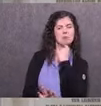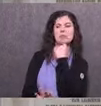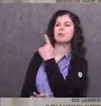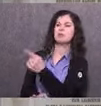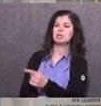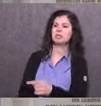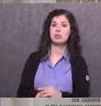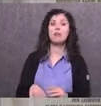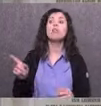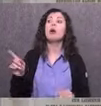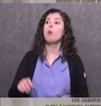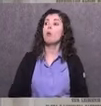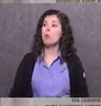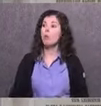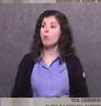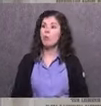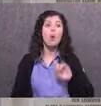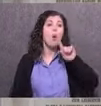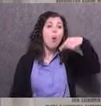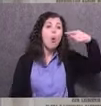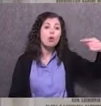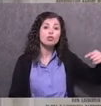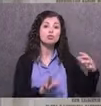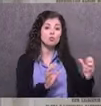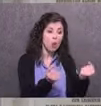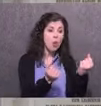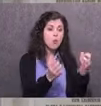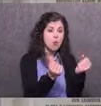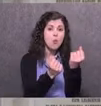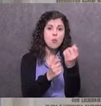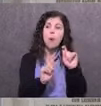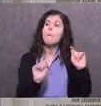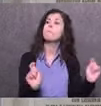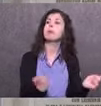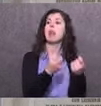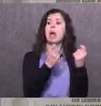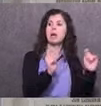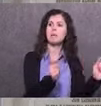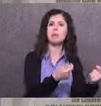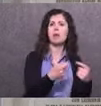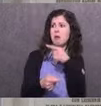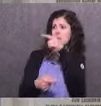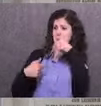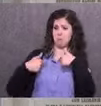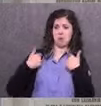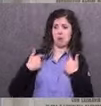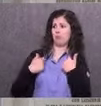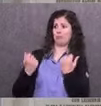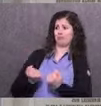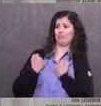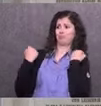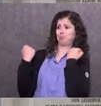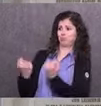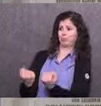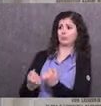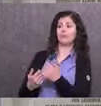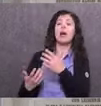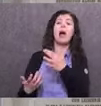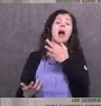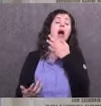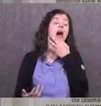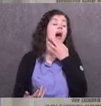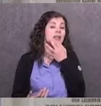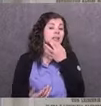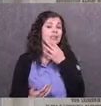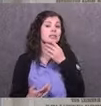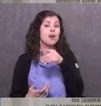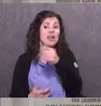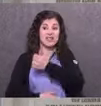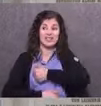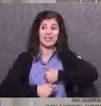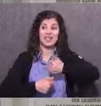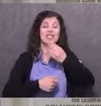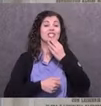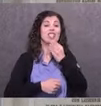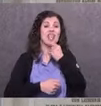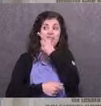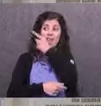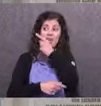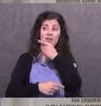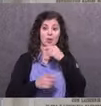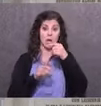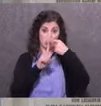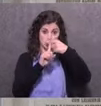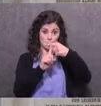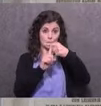os outros e não pode salvar-se a si mesmo. Se é o rei de Israel, desça agora da